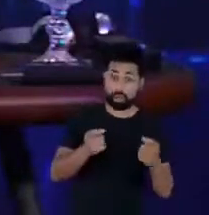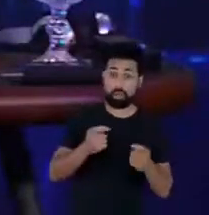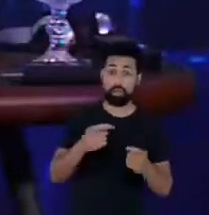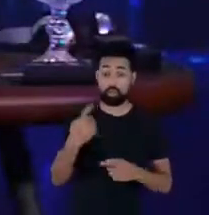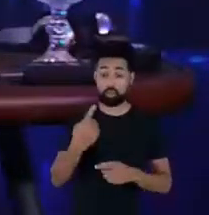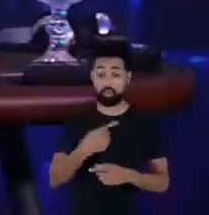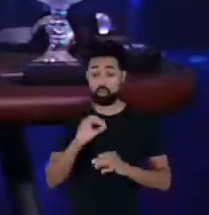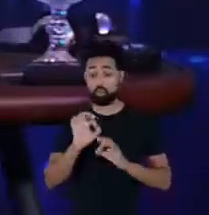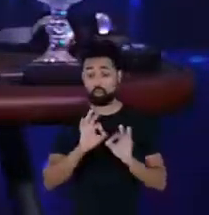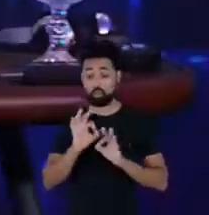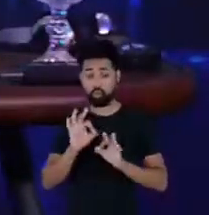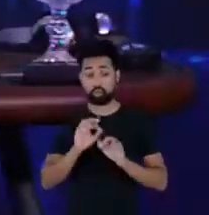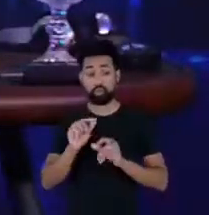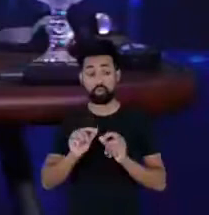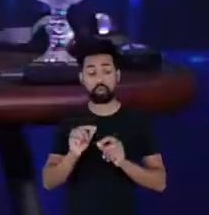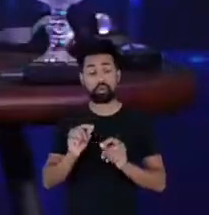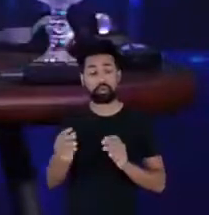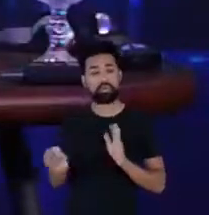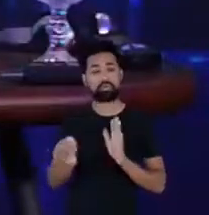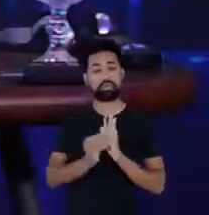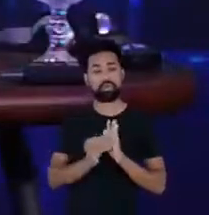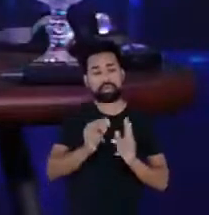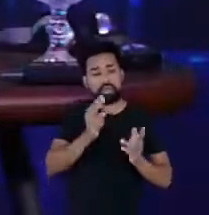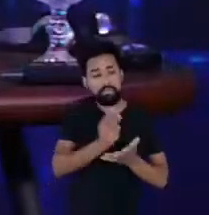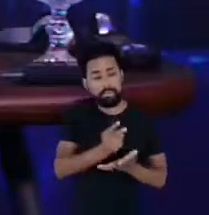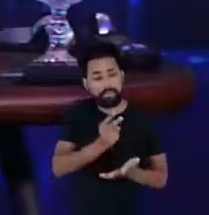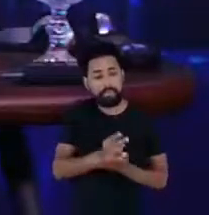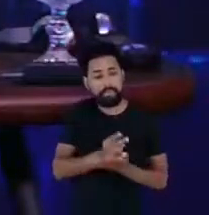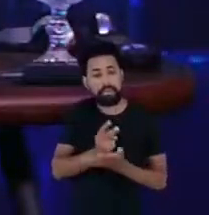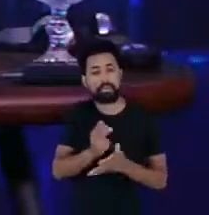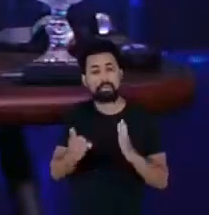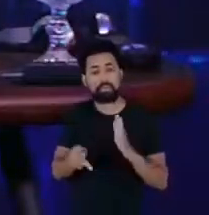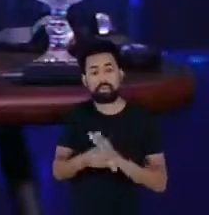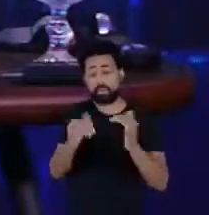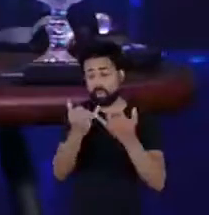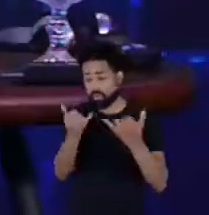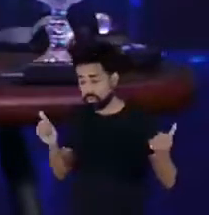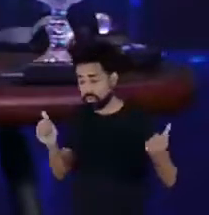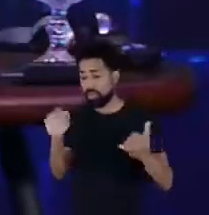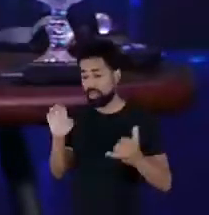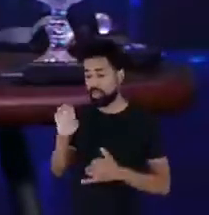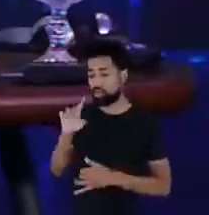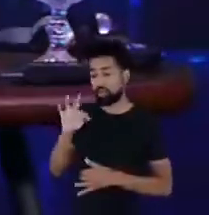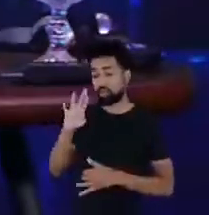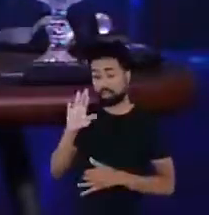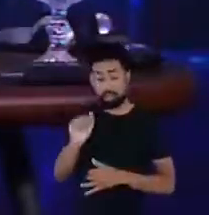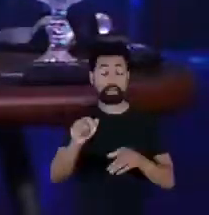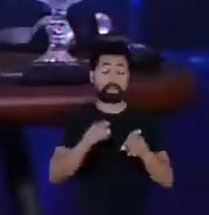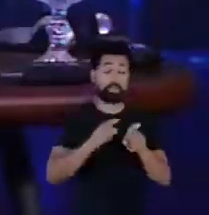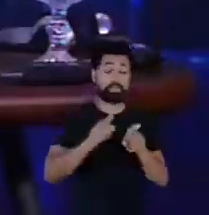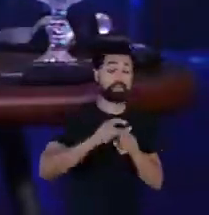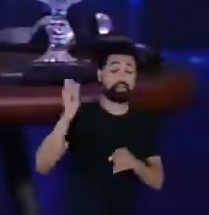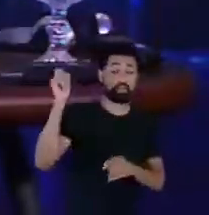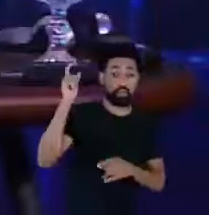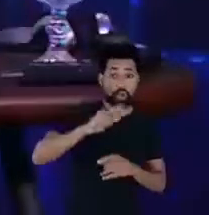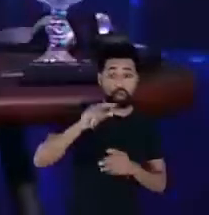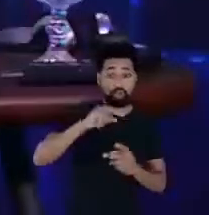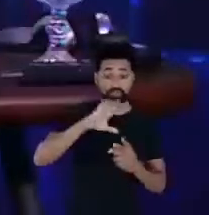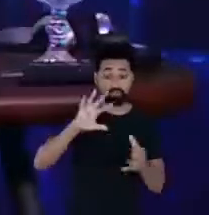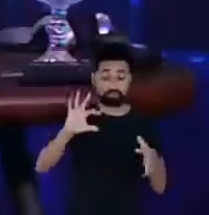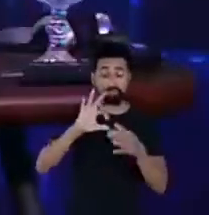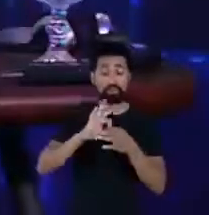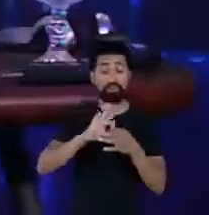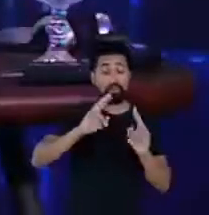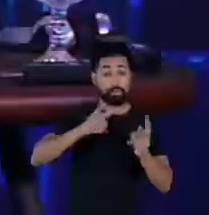gente coloca numa mesma planta energia eólica e solar, a gente já tem aquele head técnico de